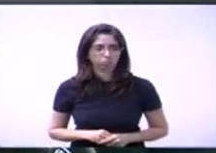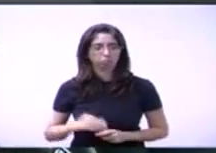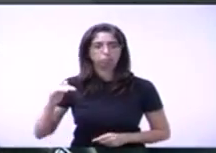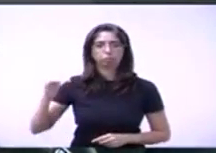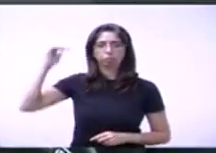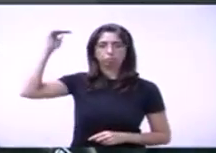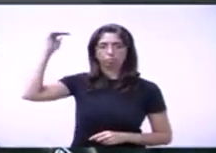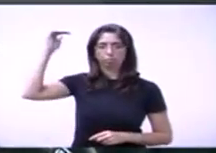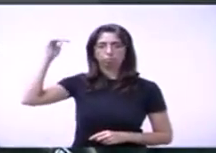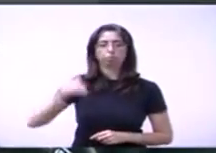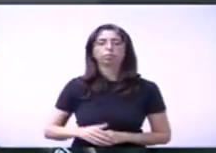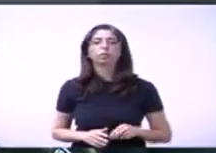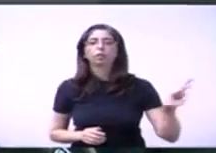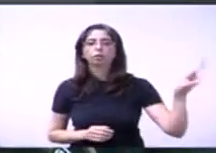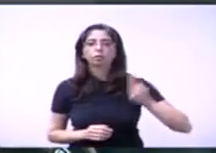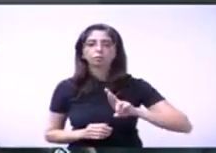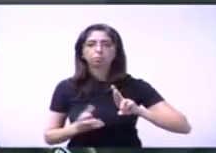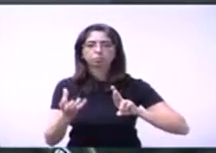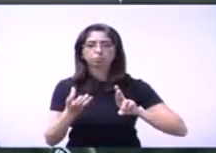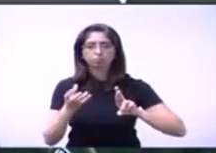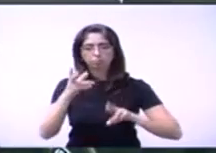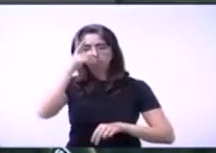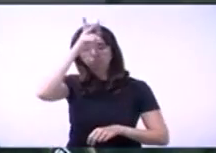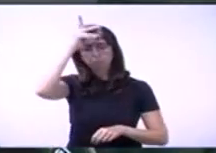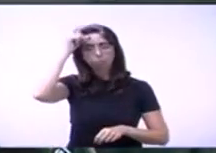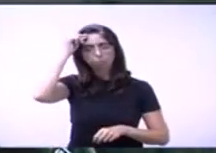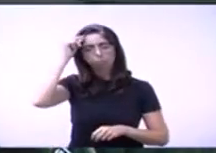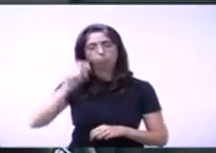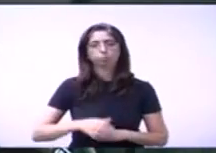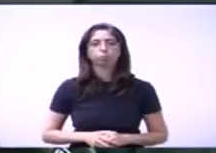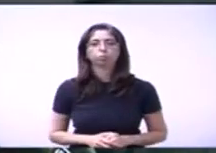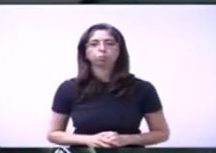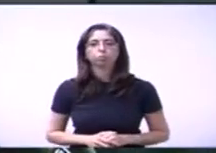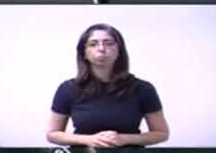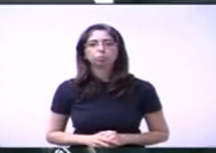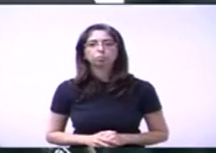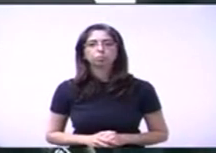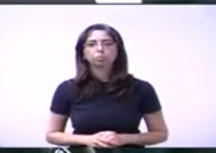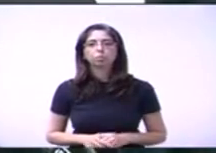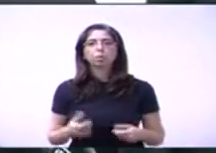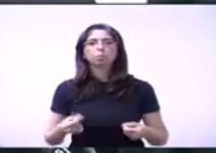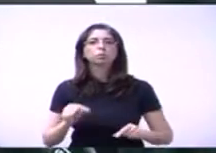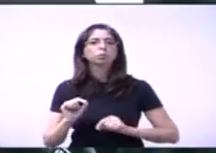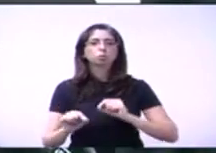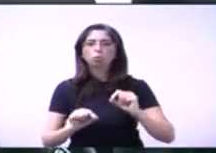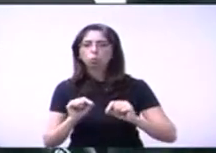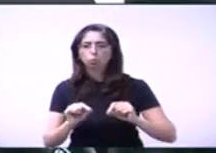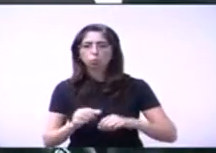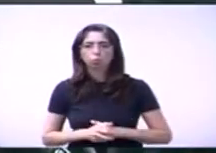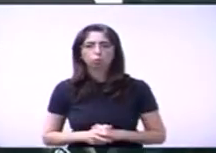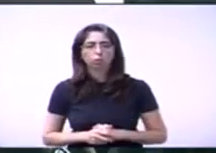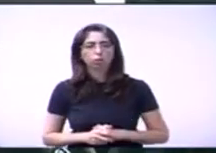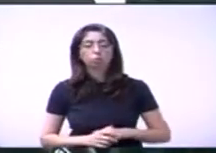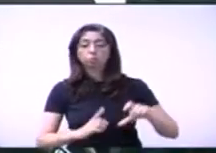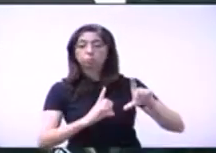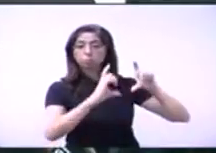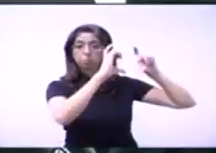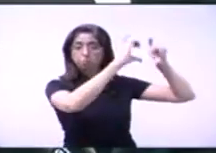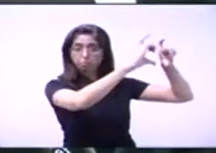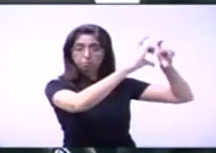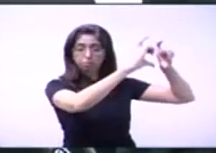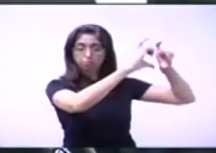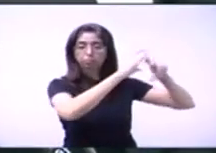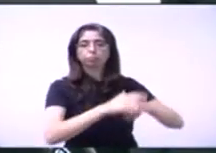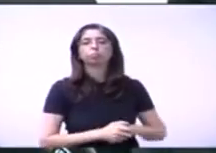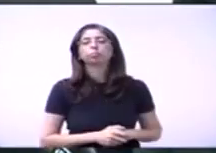Mota, requer informações ao Executivo sobre a averiguação do local e a colocação de